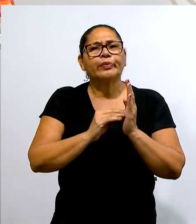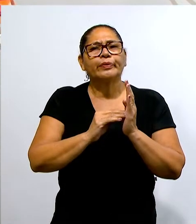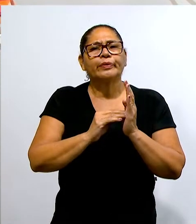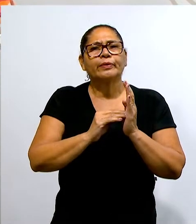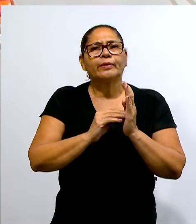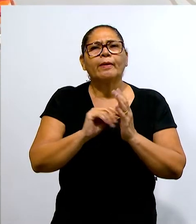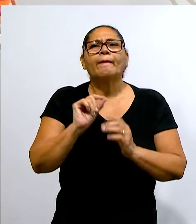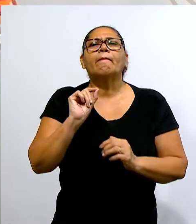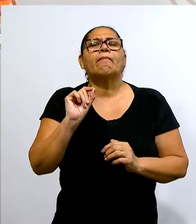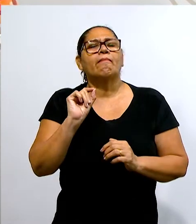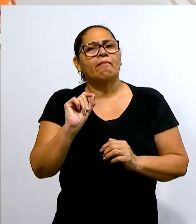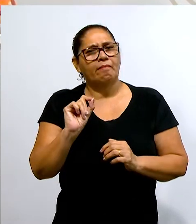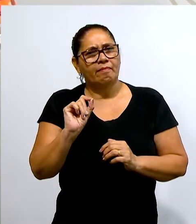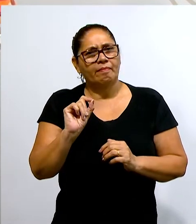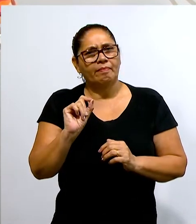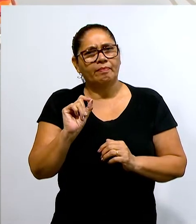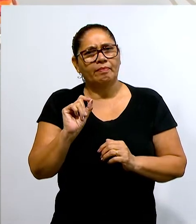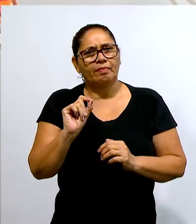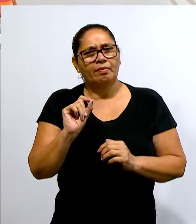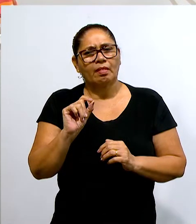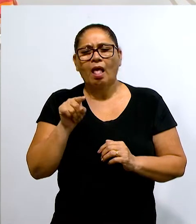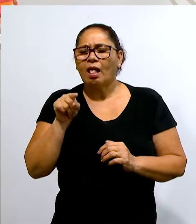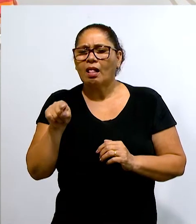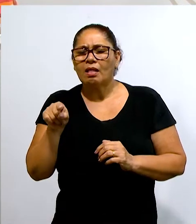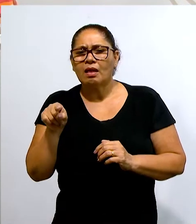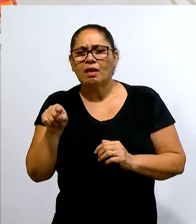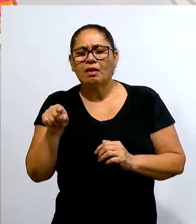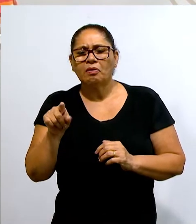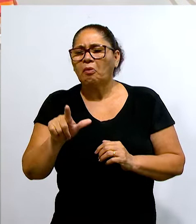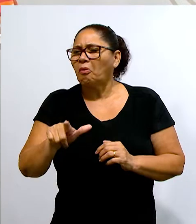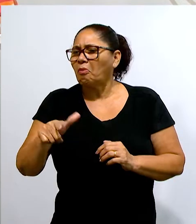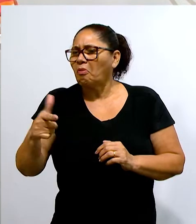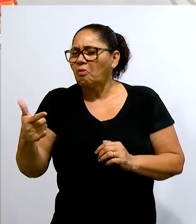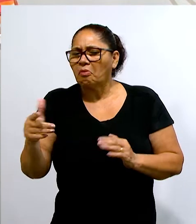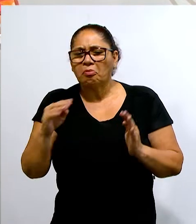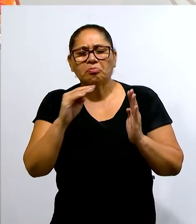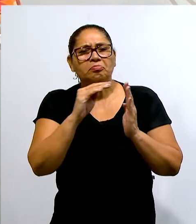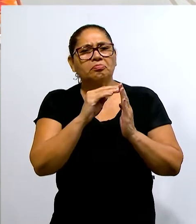finalidade deste ou daquele conteúdo numa formação